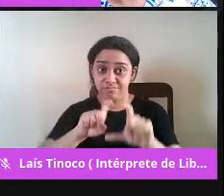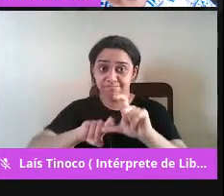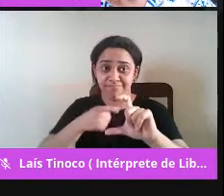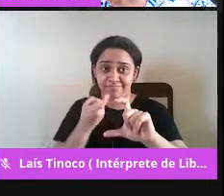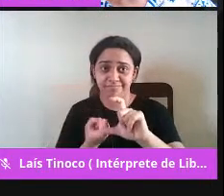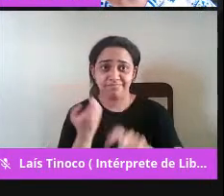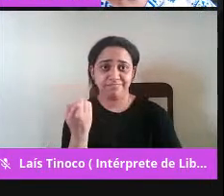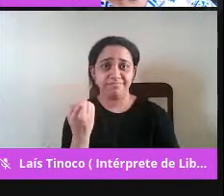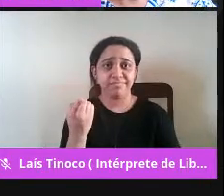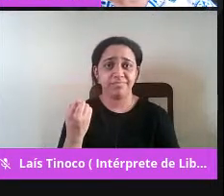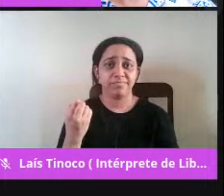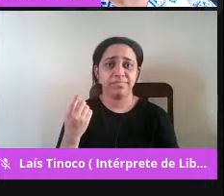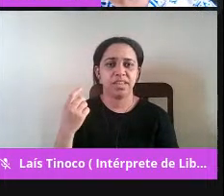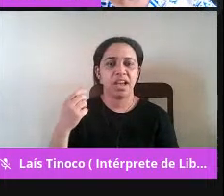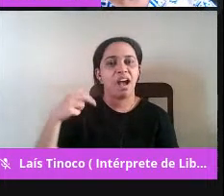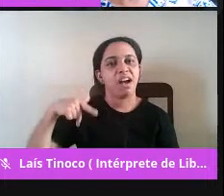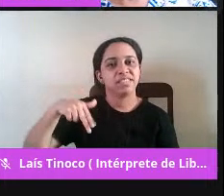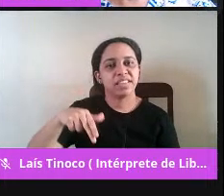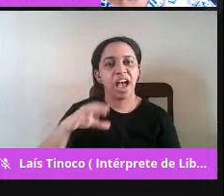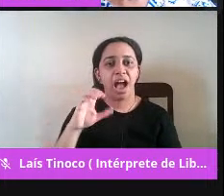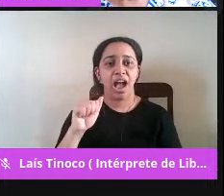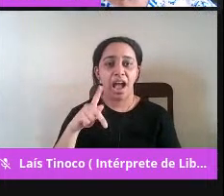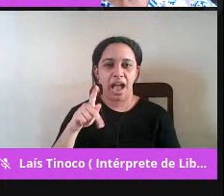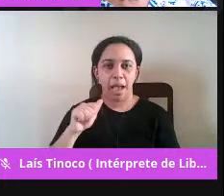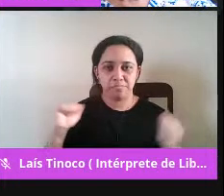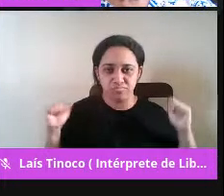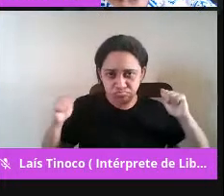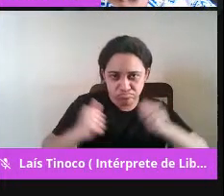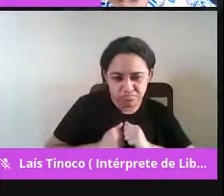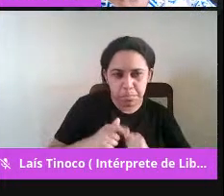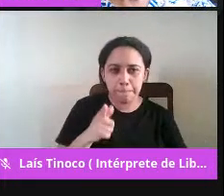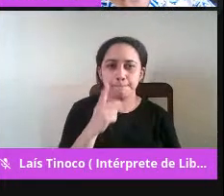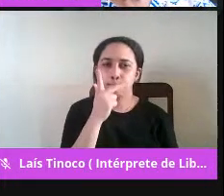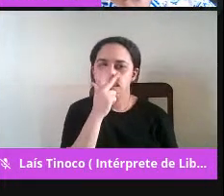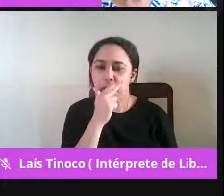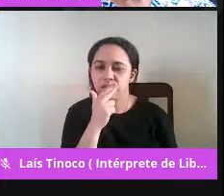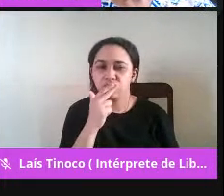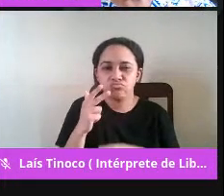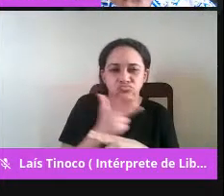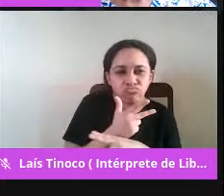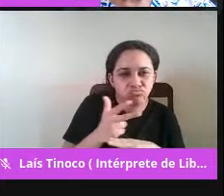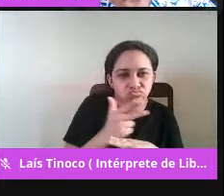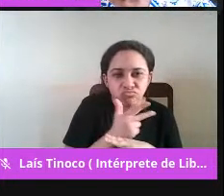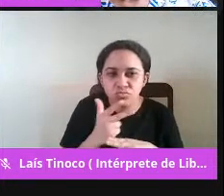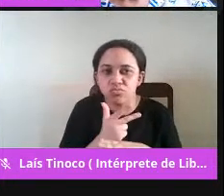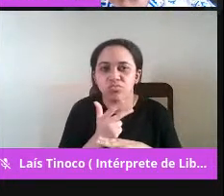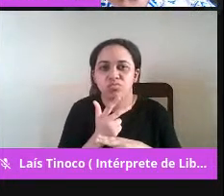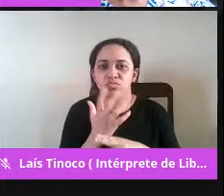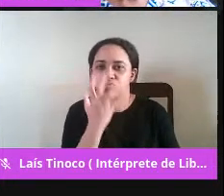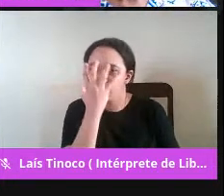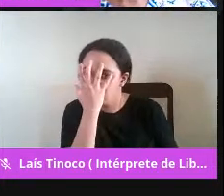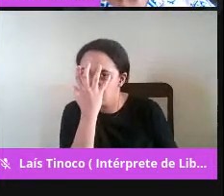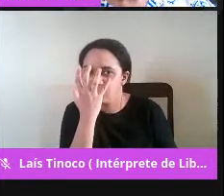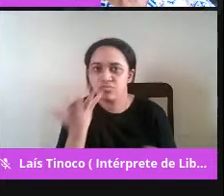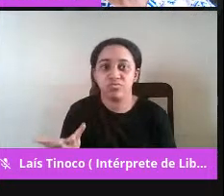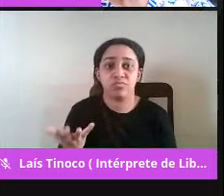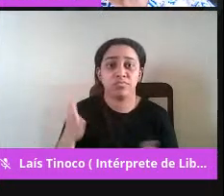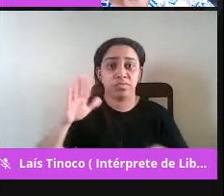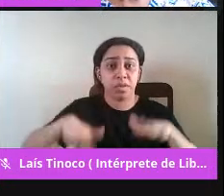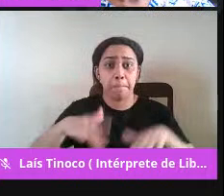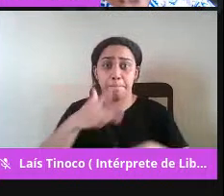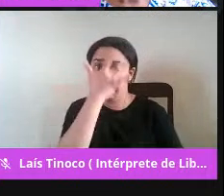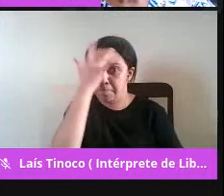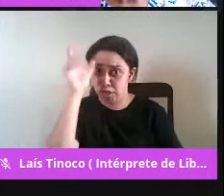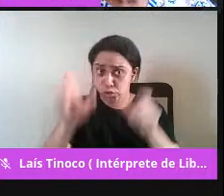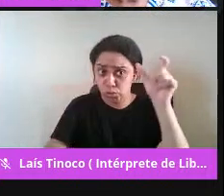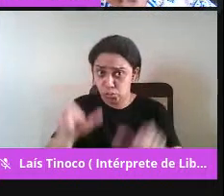Andar de capas encoradas, disfarçado, dissimulado, mascarado. A gente que anda de capas encoradas, quando menos se pensa, bota as